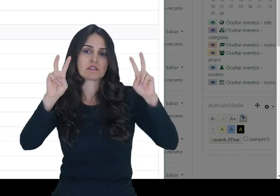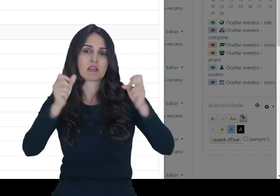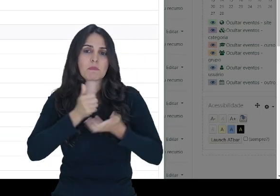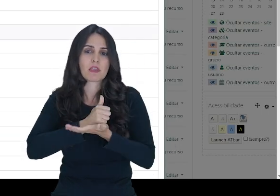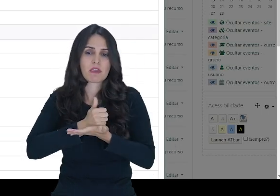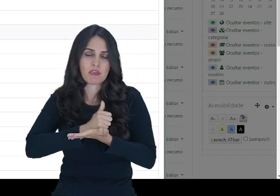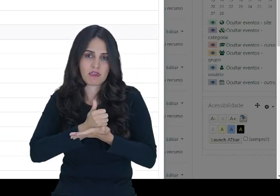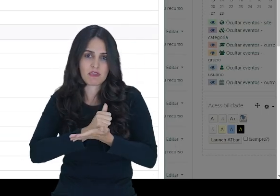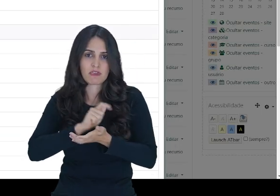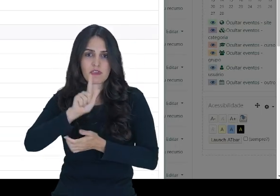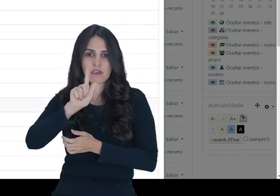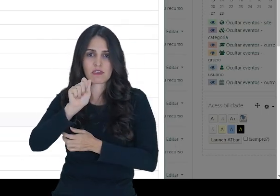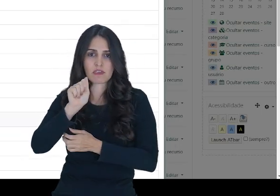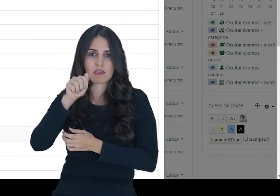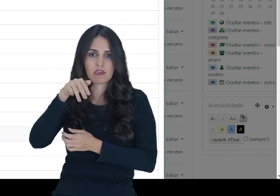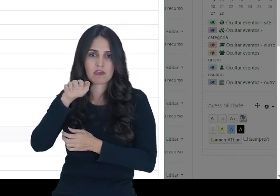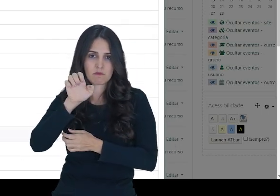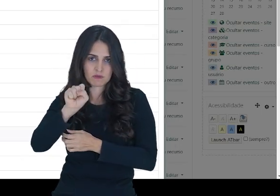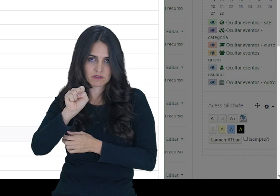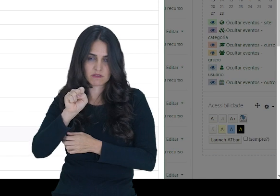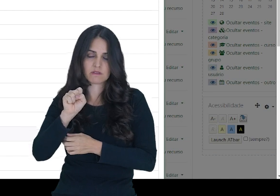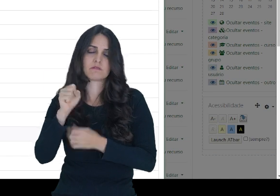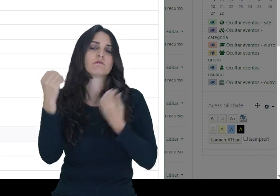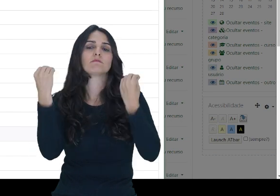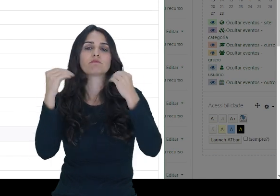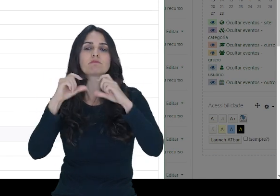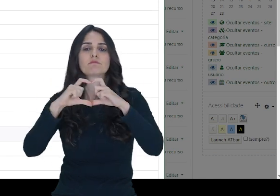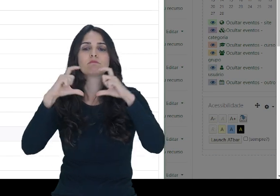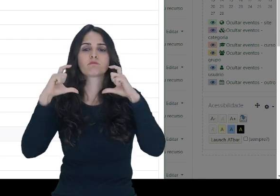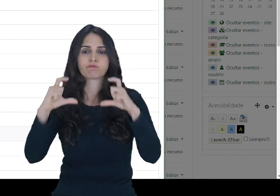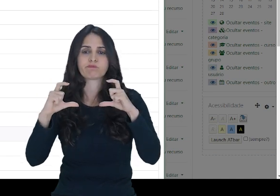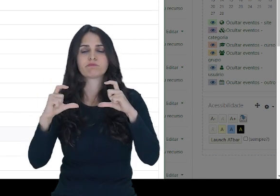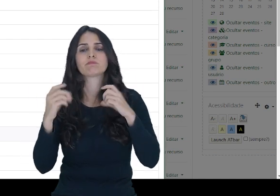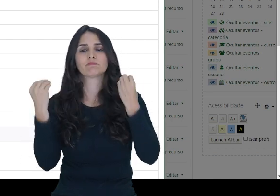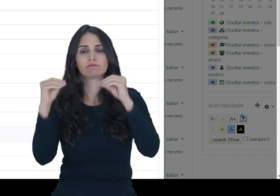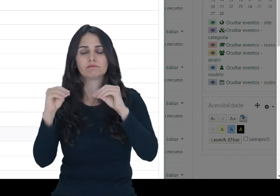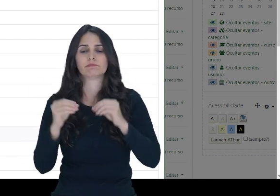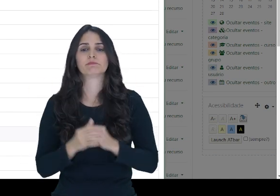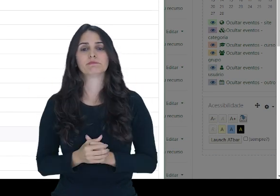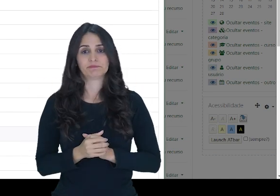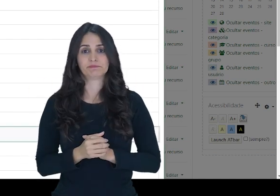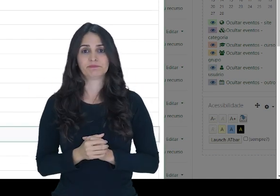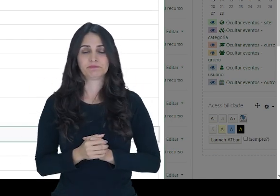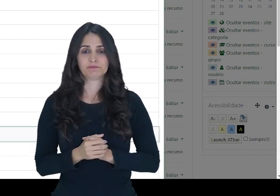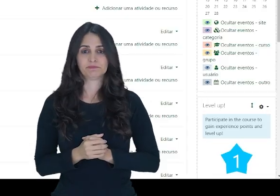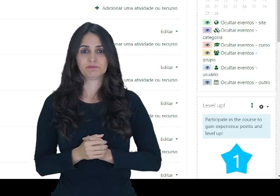com gameficação e eu quero adicionar aqui este bloco